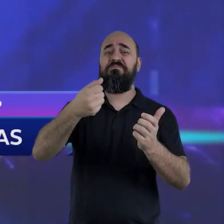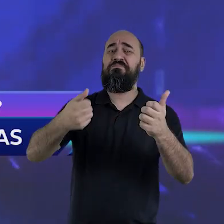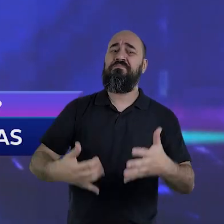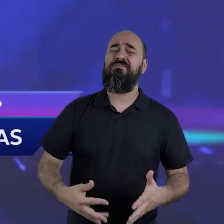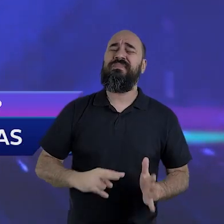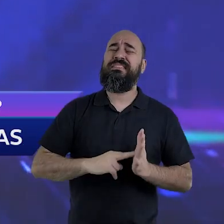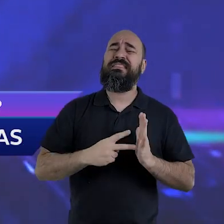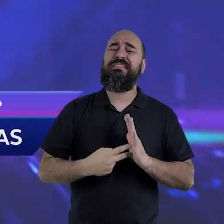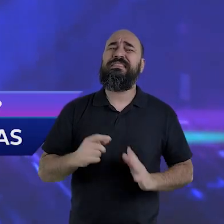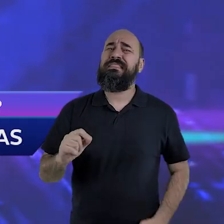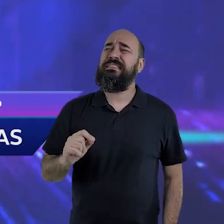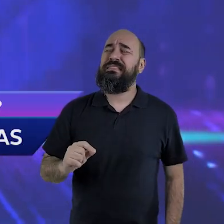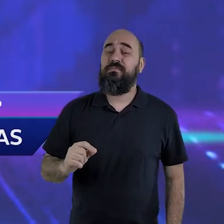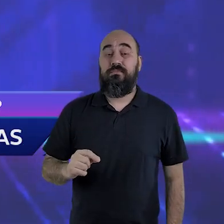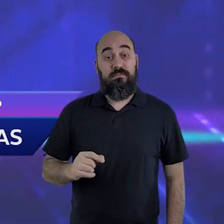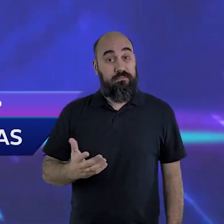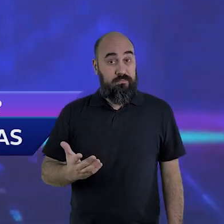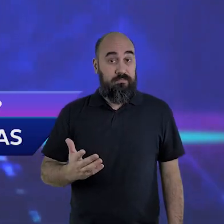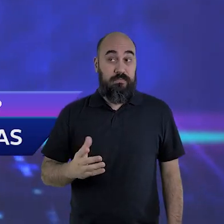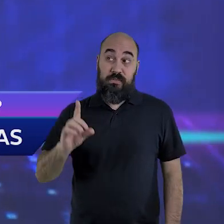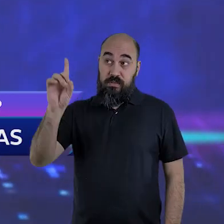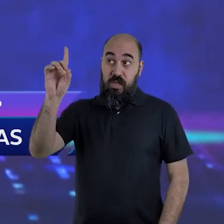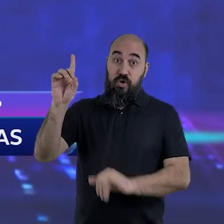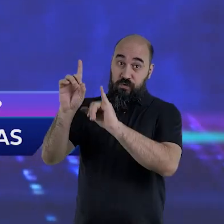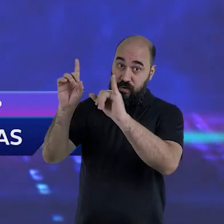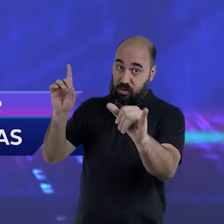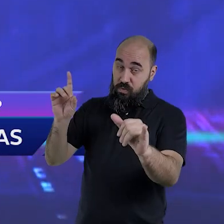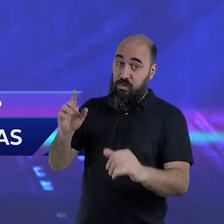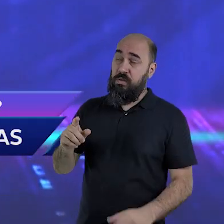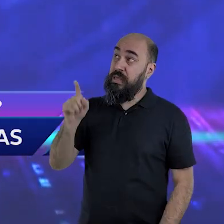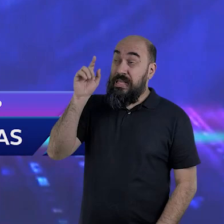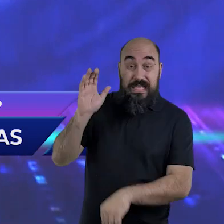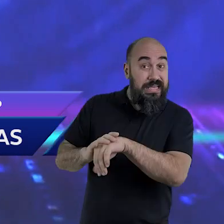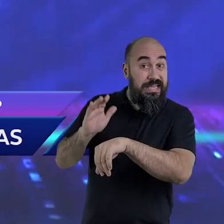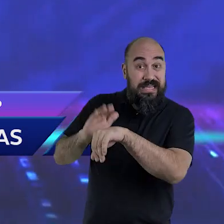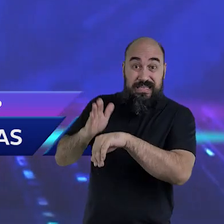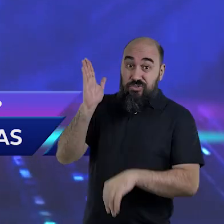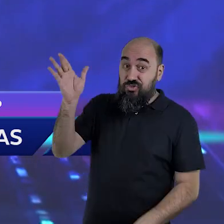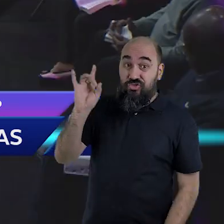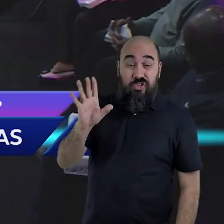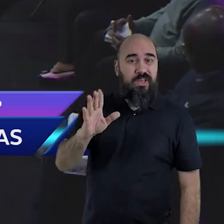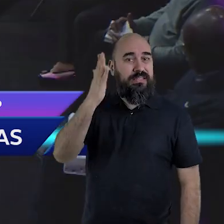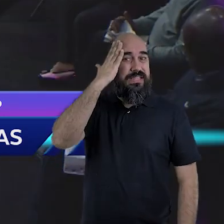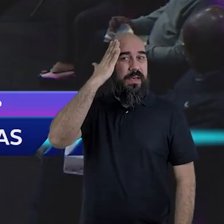aqui é que apenas Deus é quem sabe o que vai acontecer.